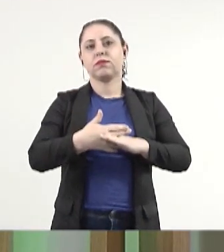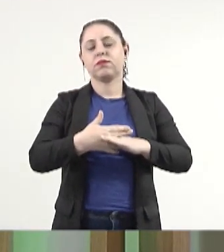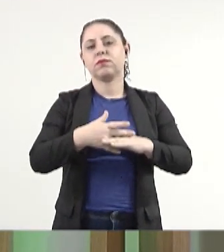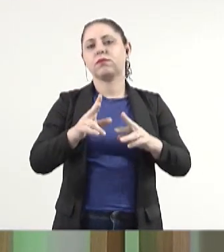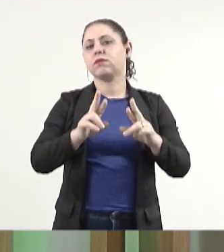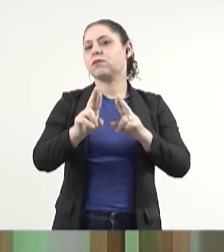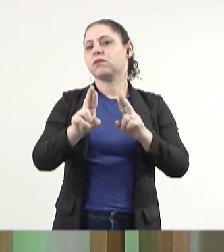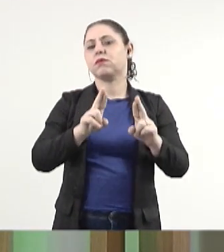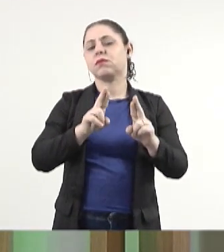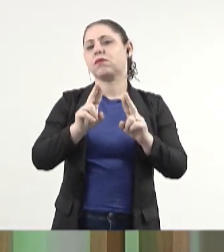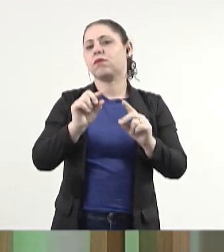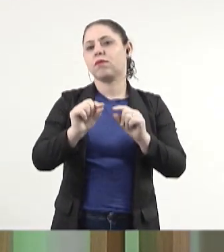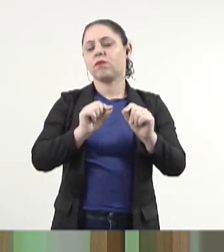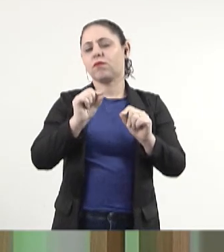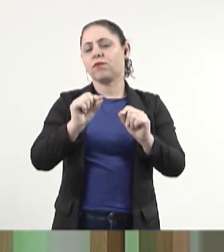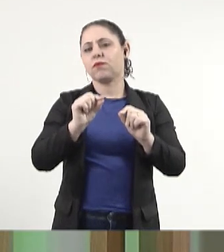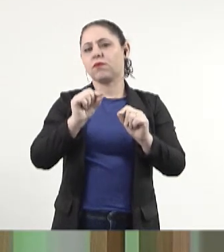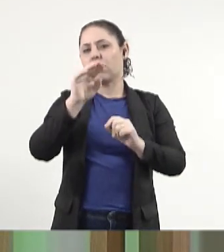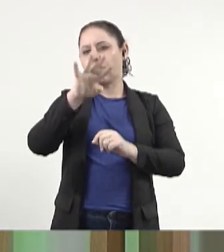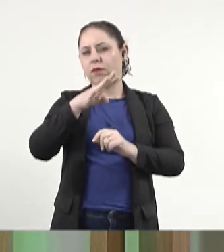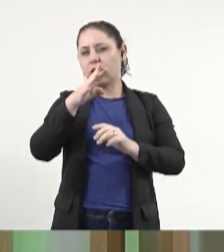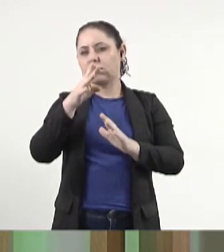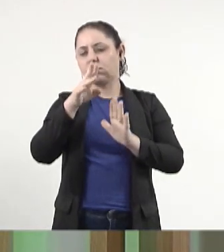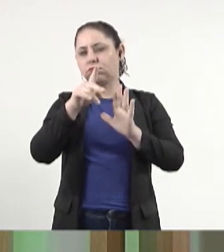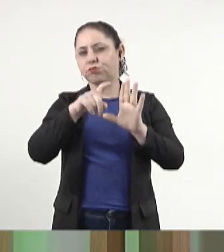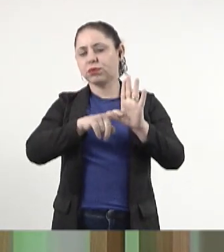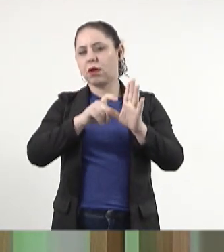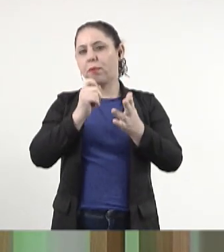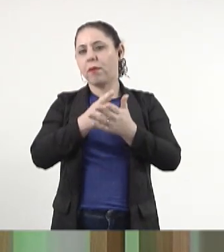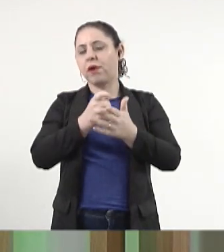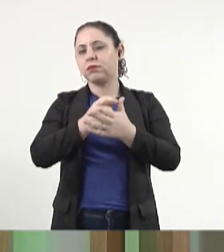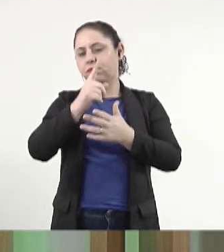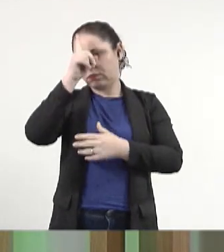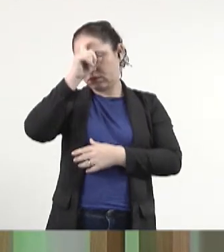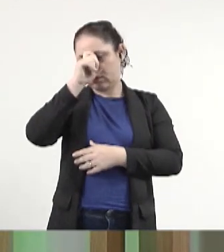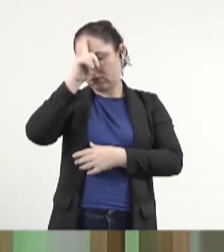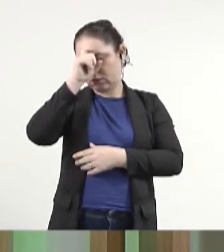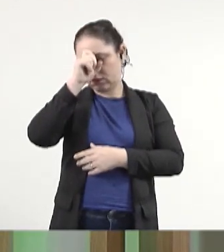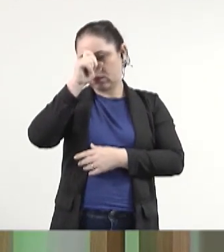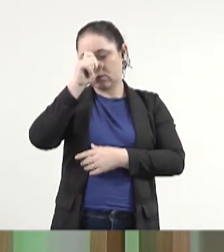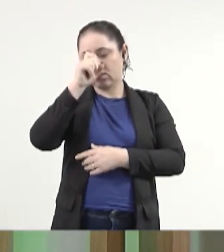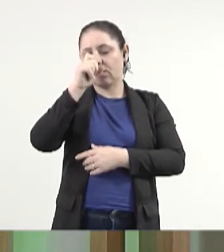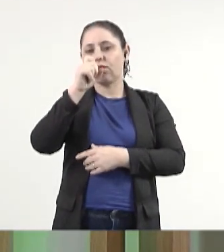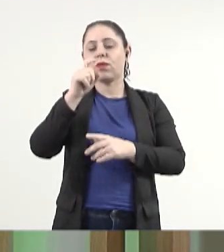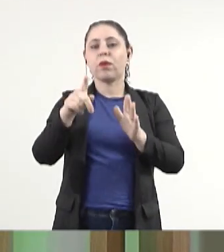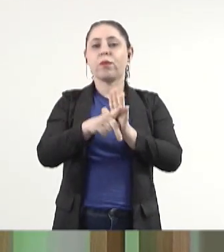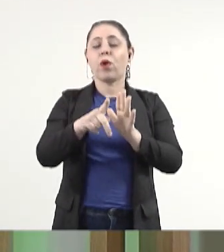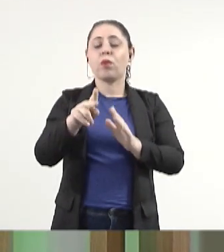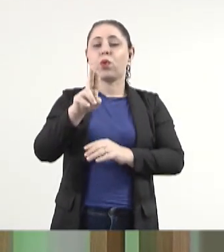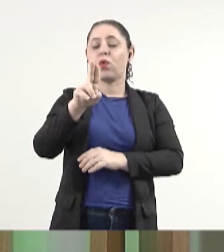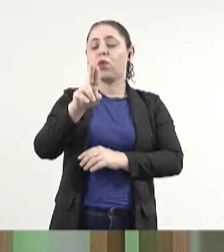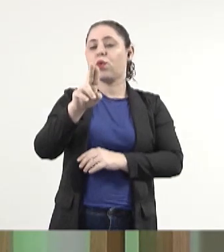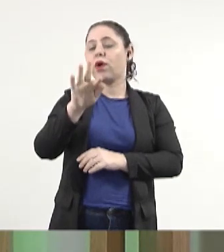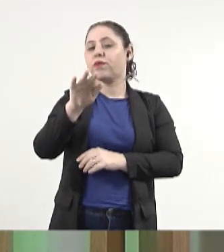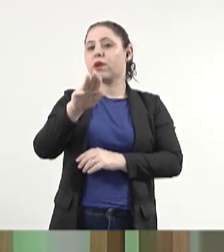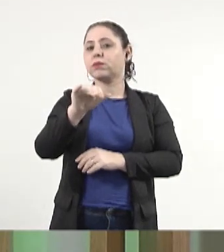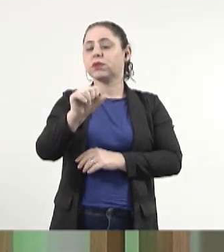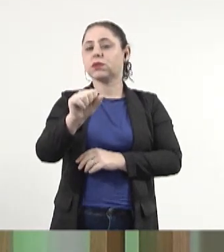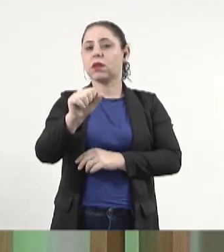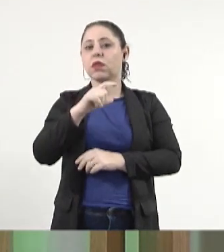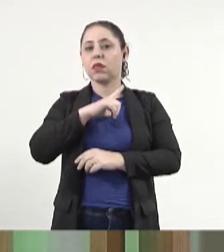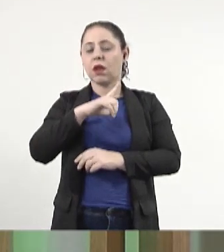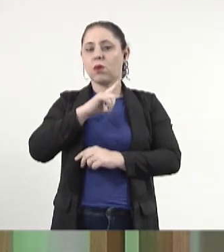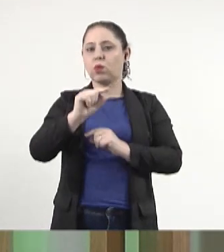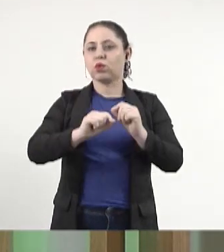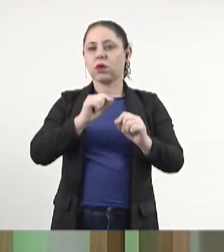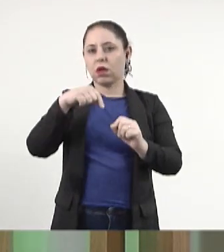com relação à tabela de preços no atendimento do Hospital Veterinário Universitário, que existe aqui em